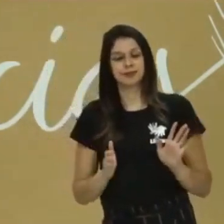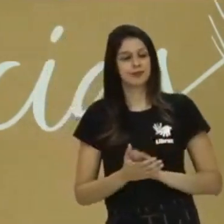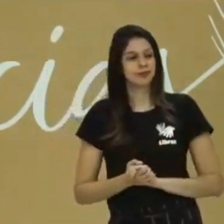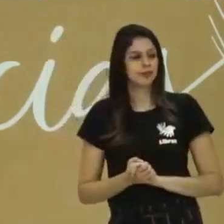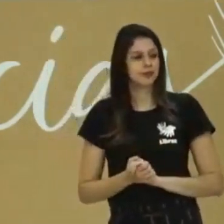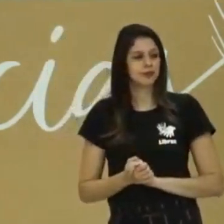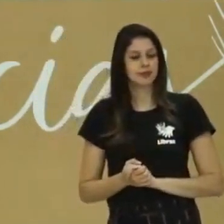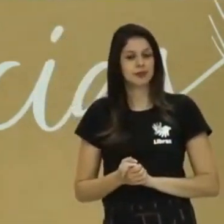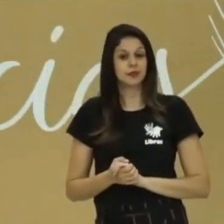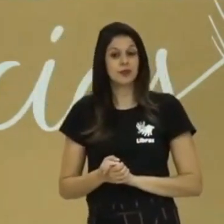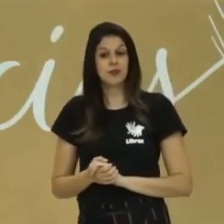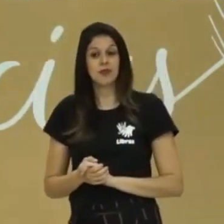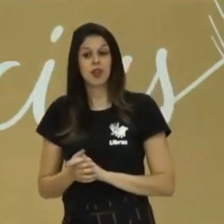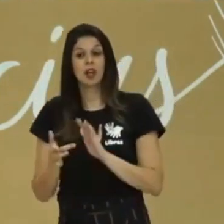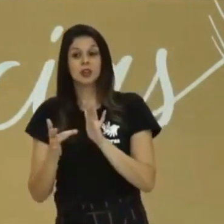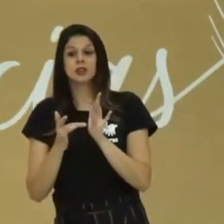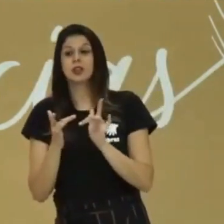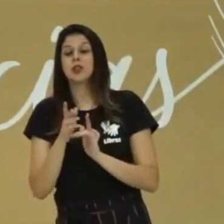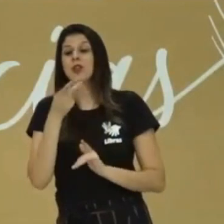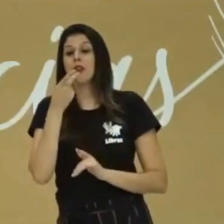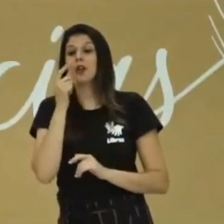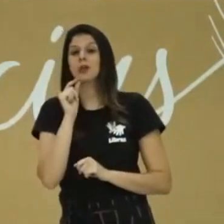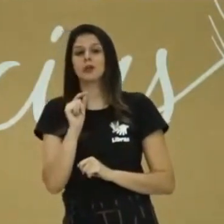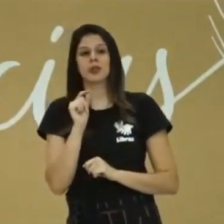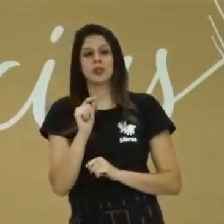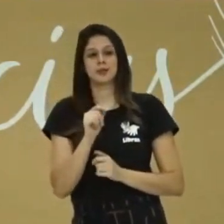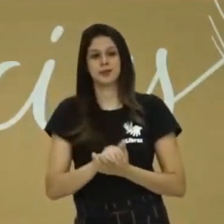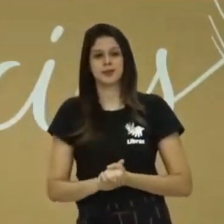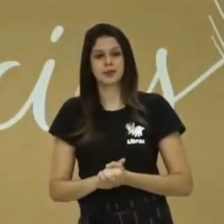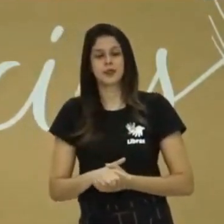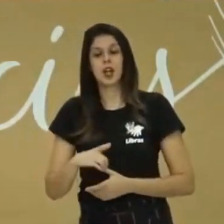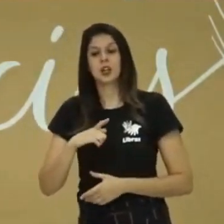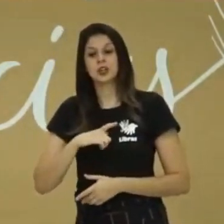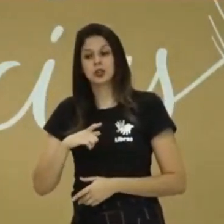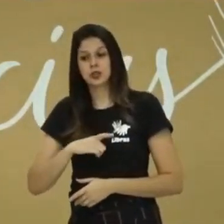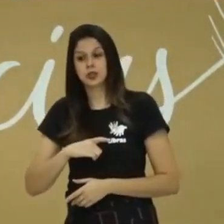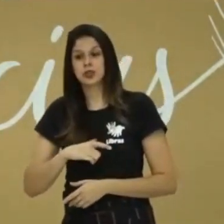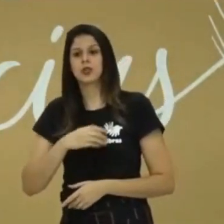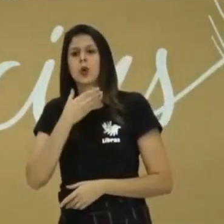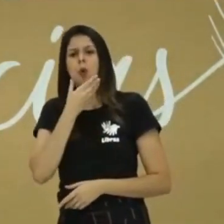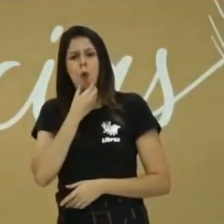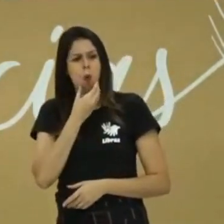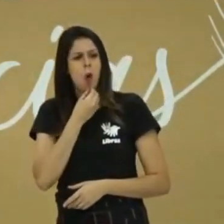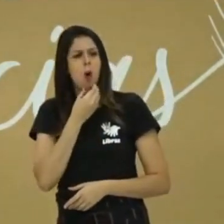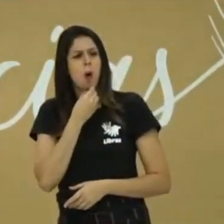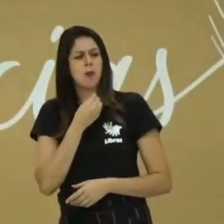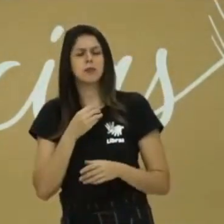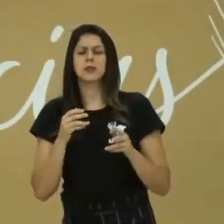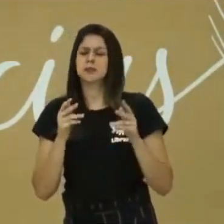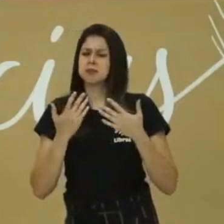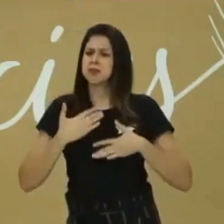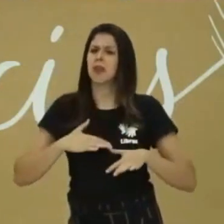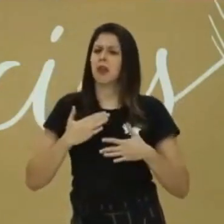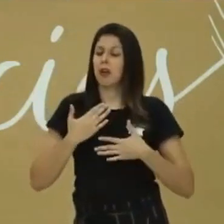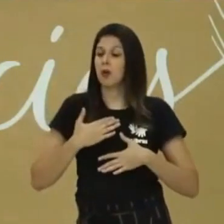é certa vez Jesus referiu-se uma parábola alguém havia alguém bacana um cara legal tranquilo